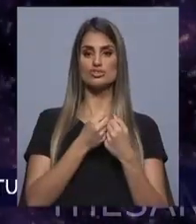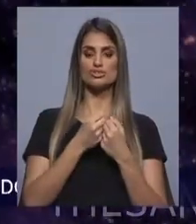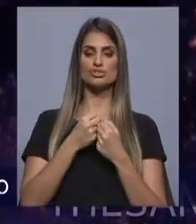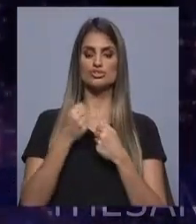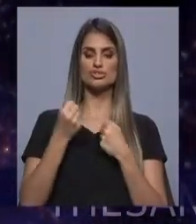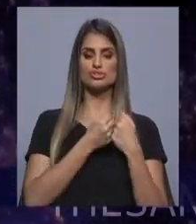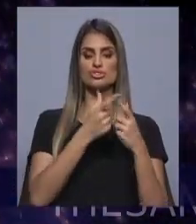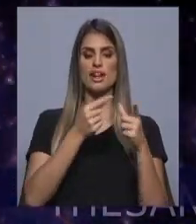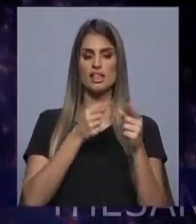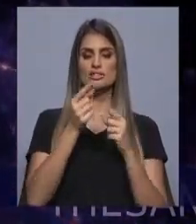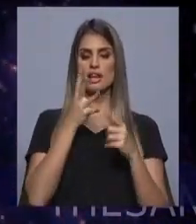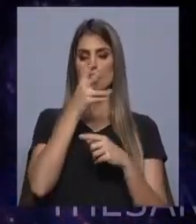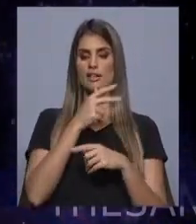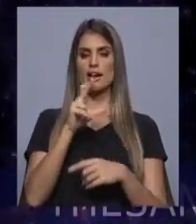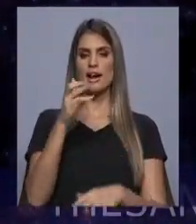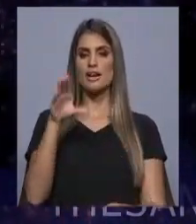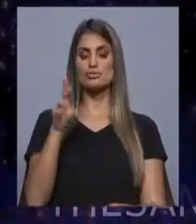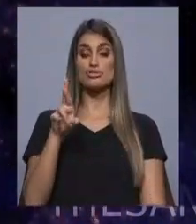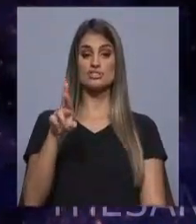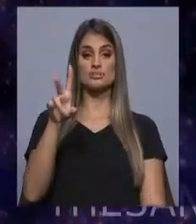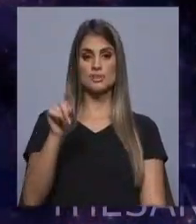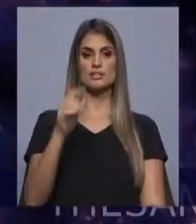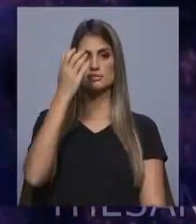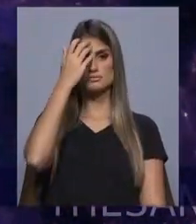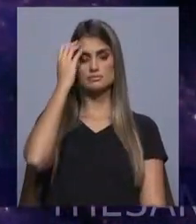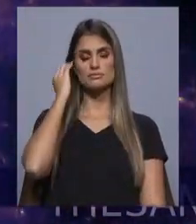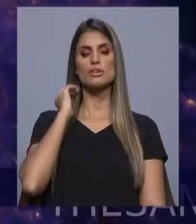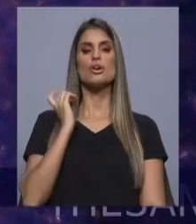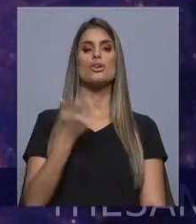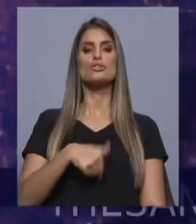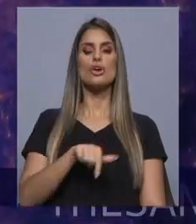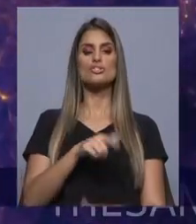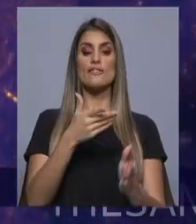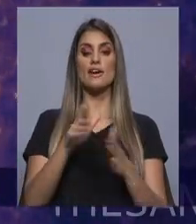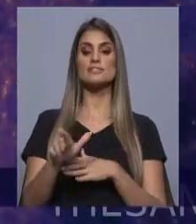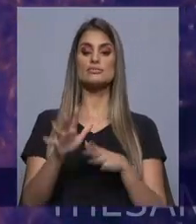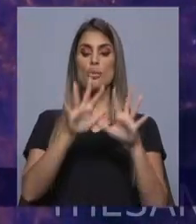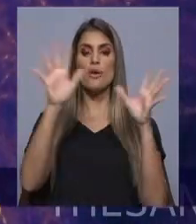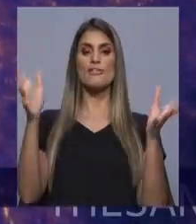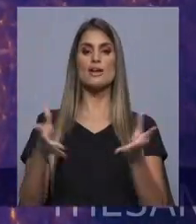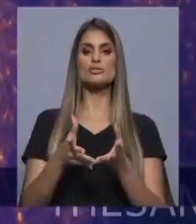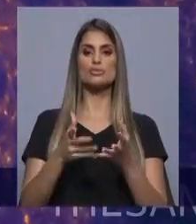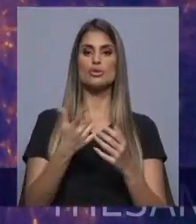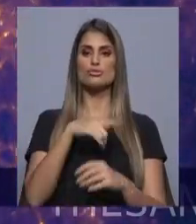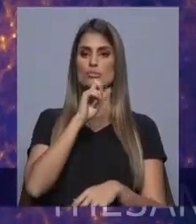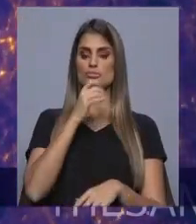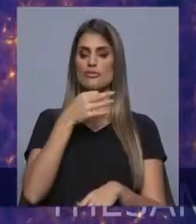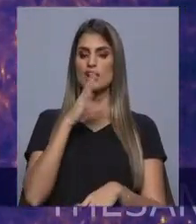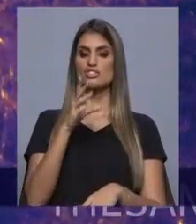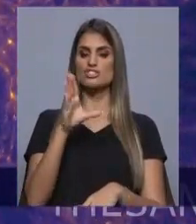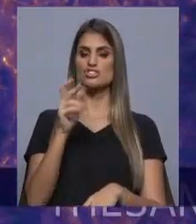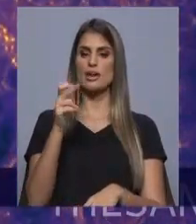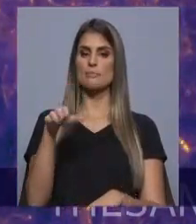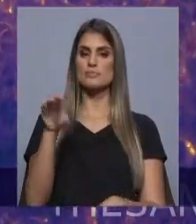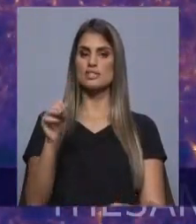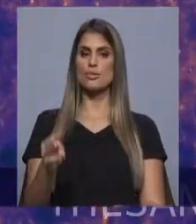que aqueceu o universo também de raio-x. E, portanto, nós, para irmos a estas alturas do universo, olha, nós podíamos chamar o James Webb, mas o